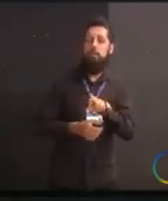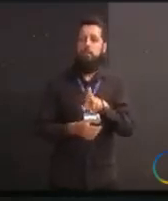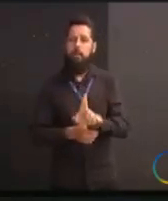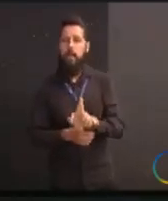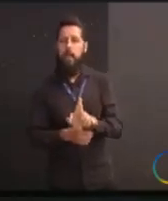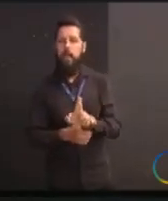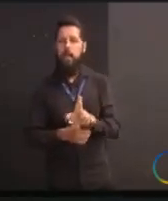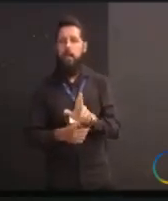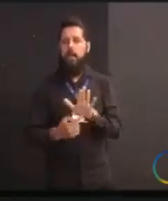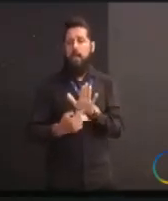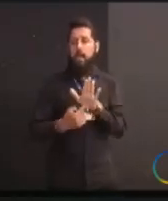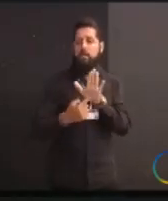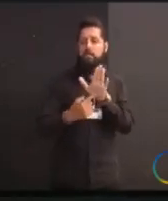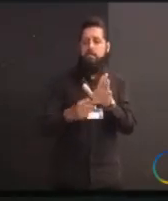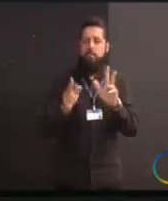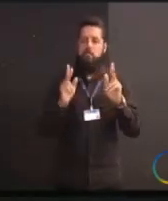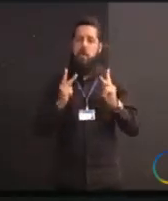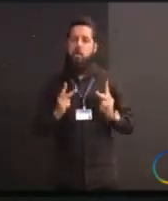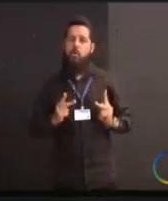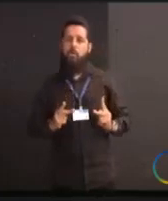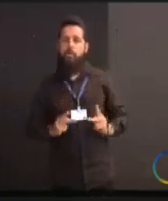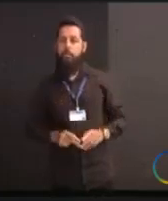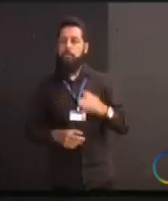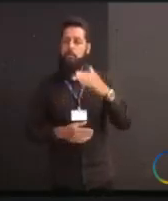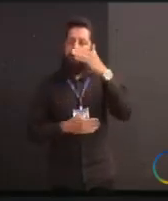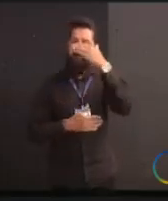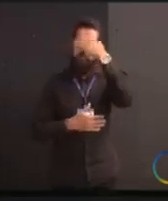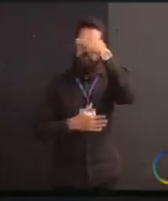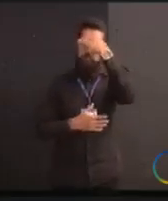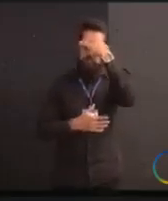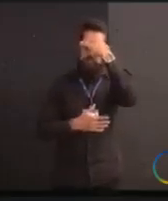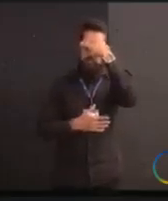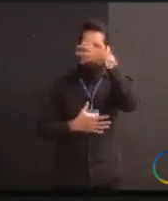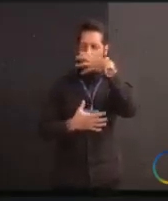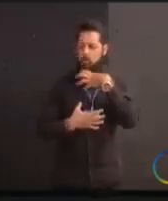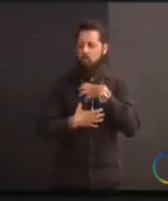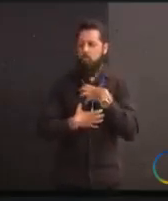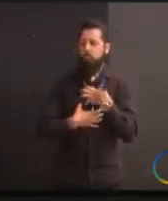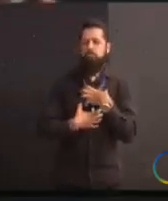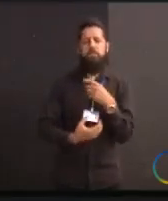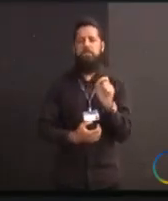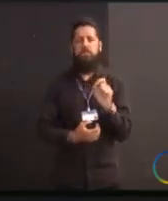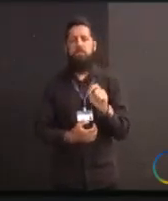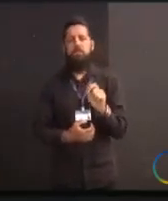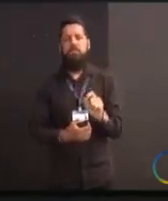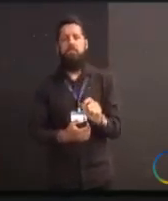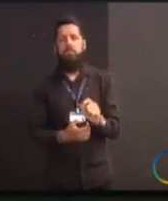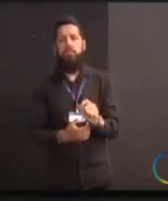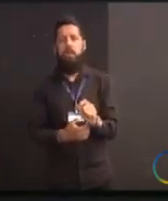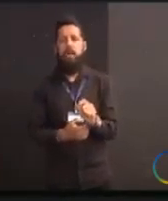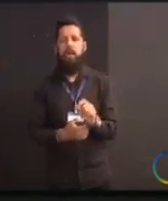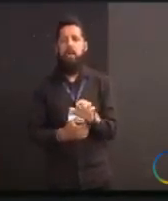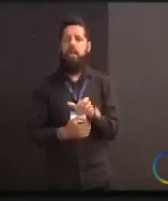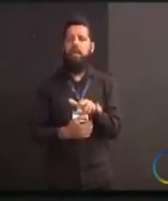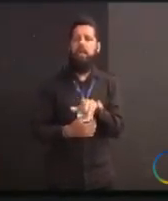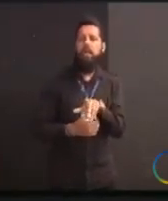nós estivéssemos ao lado daqueles cristãos do cristianismo